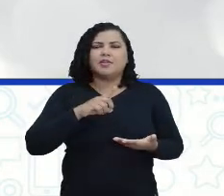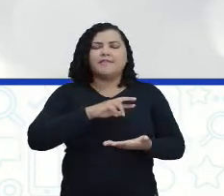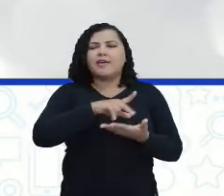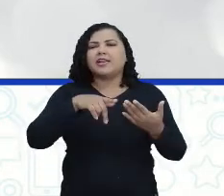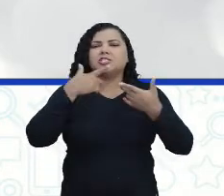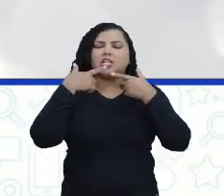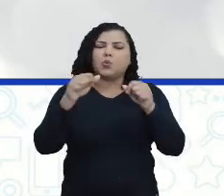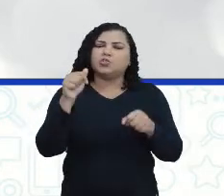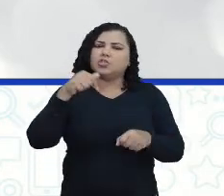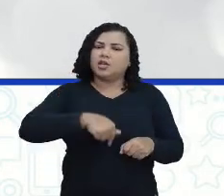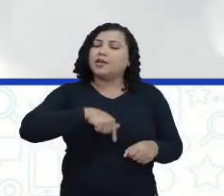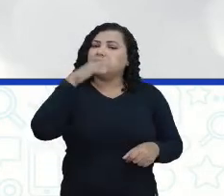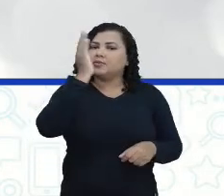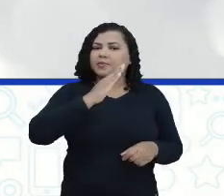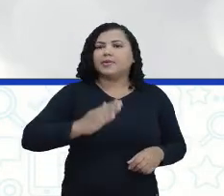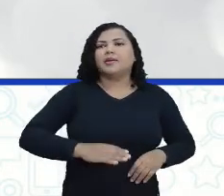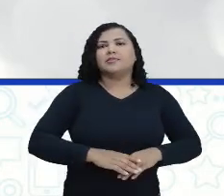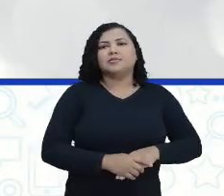linguística no Brasil.